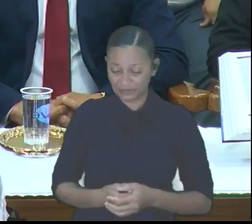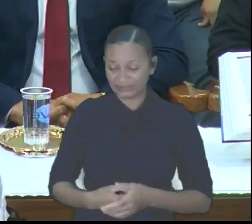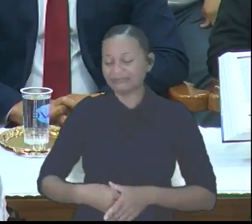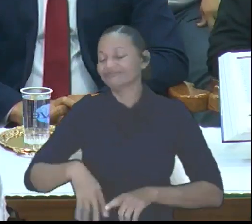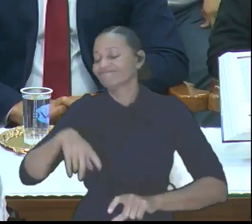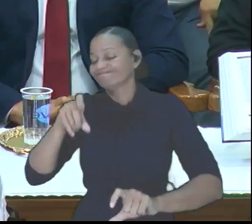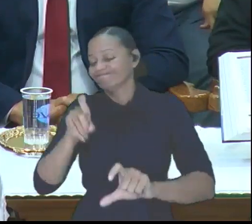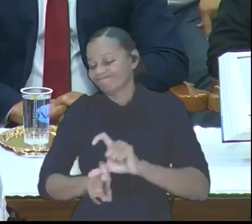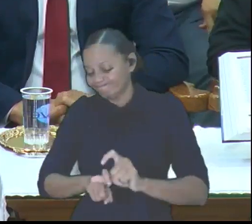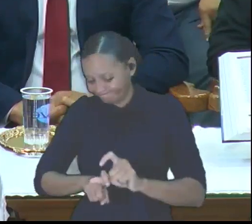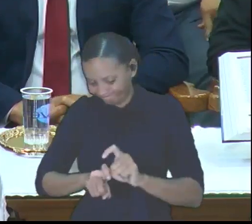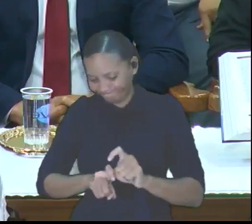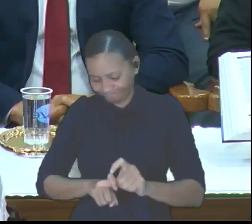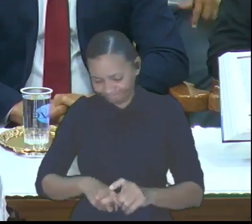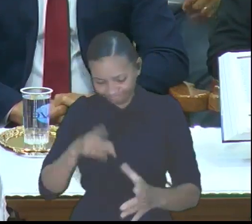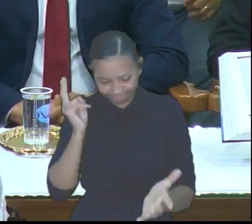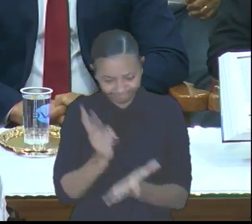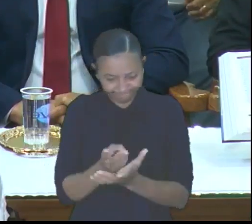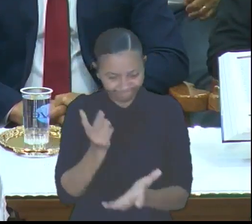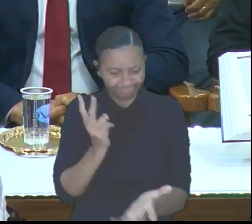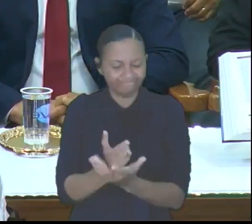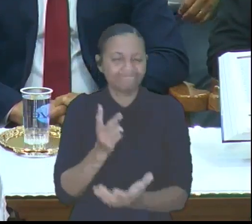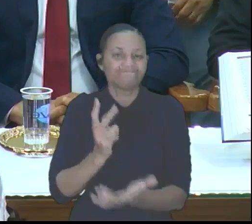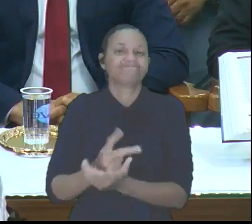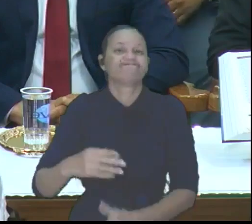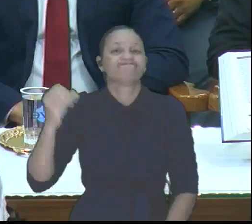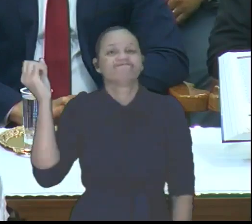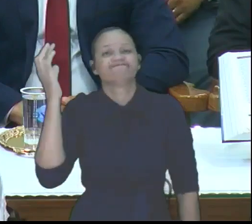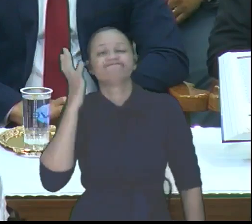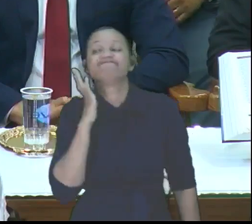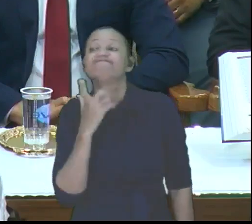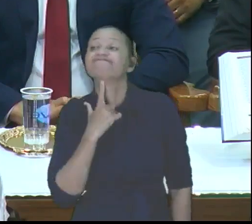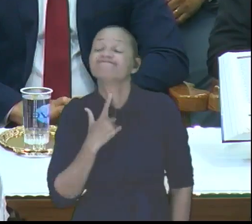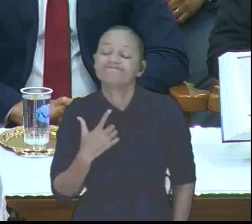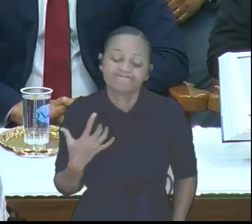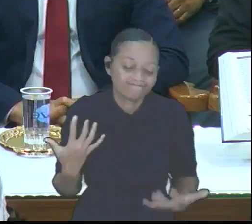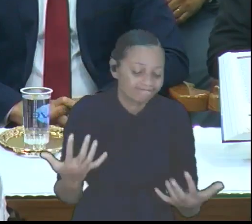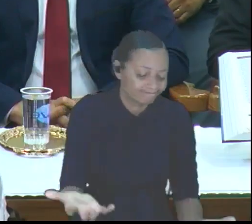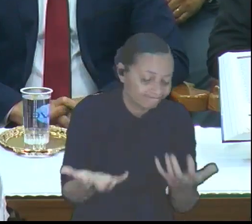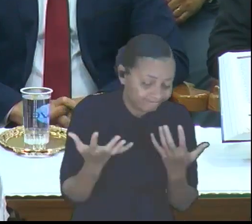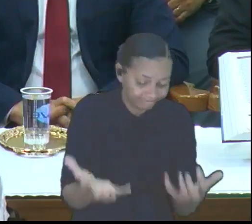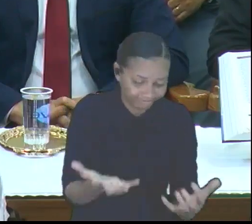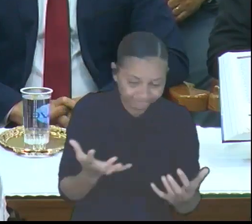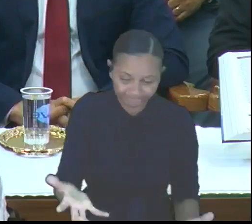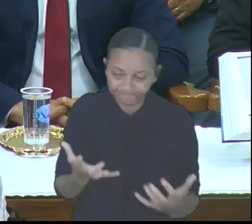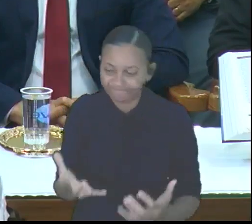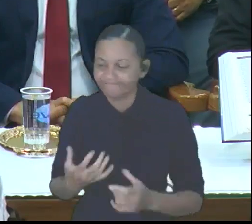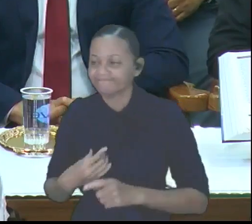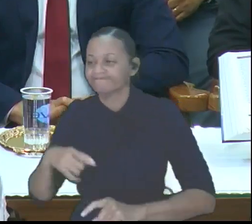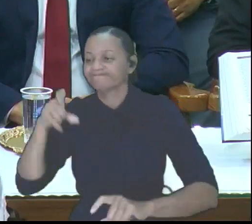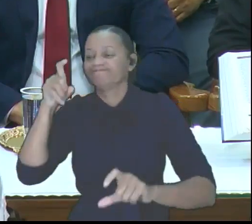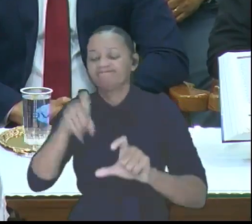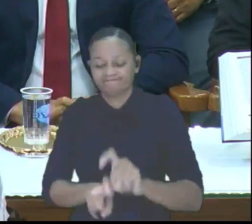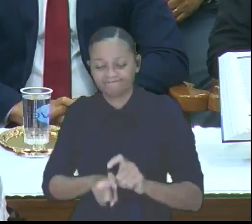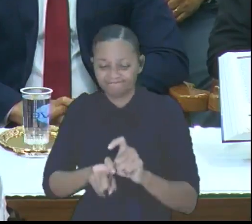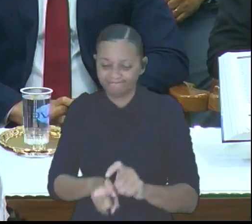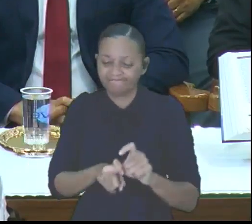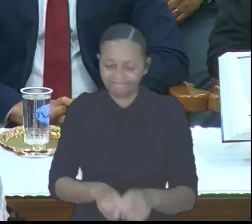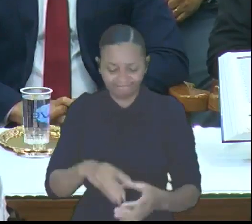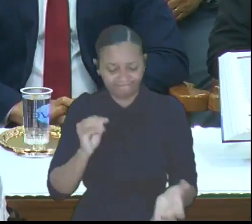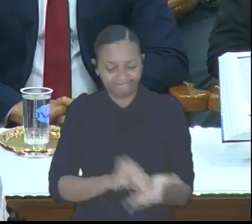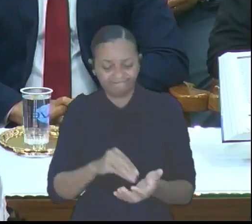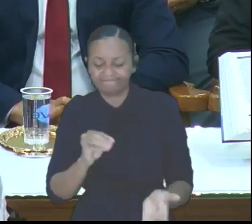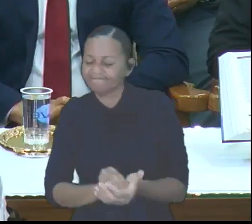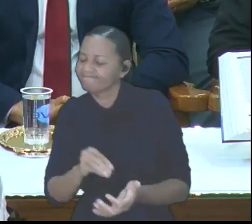dependemos inteiramente da graça? O que ele deseja para nós, que somos dependentes e carentes